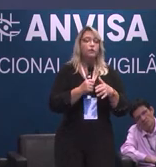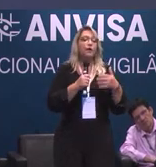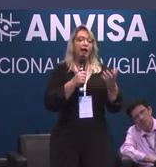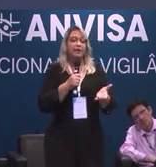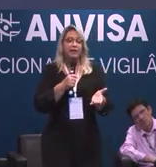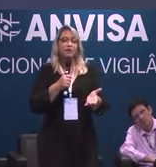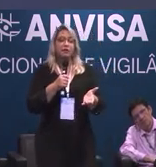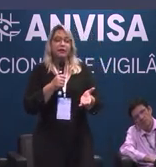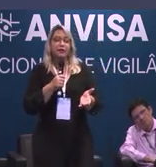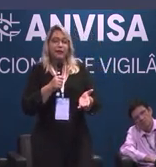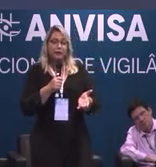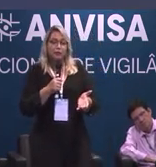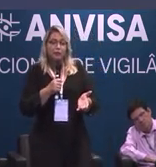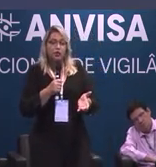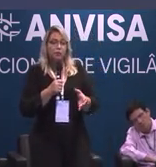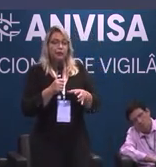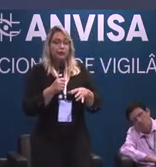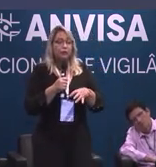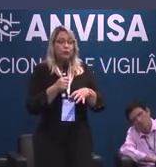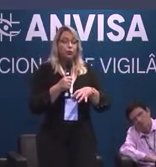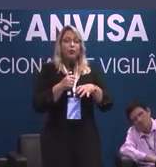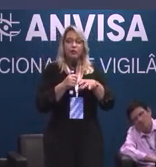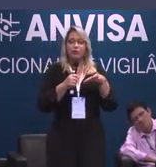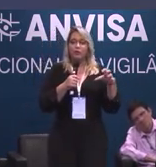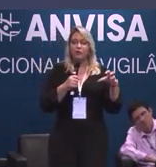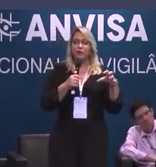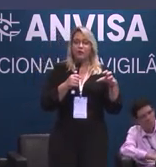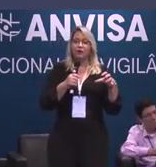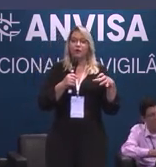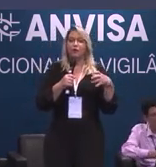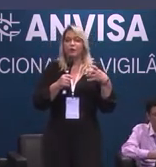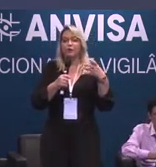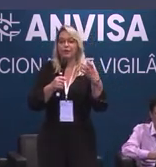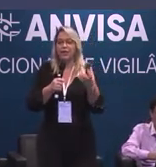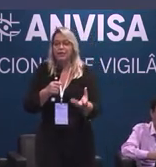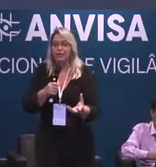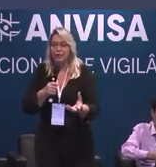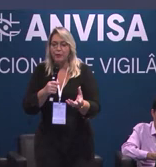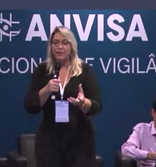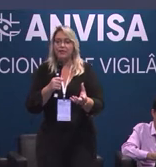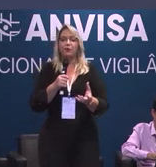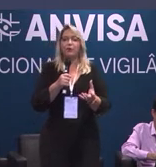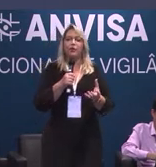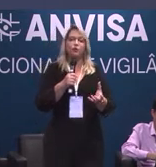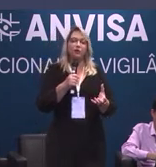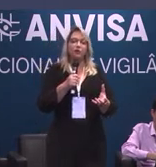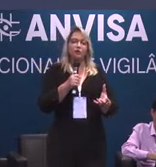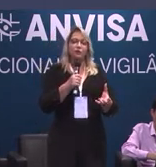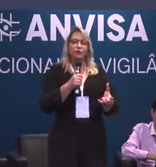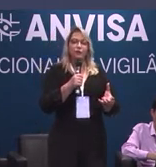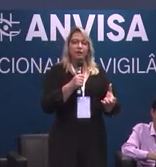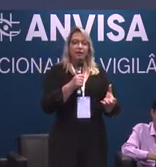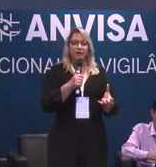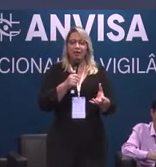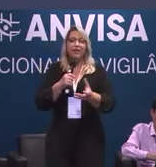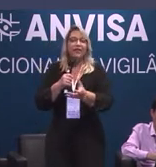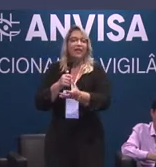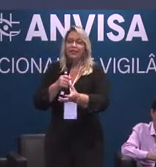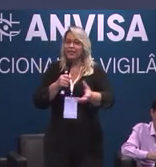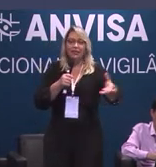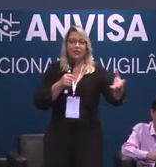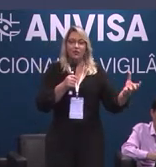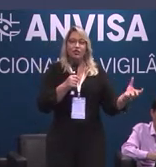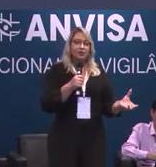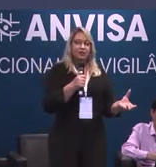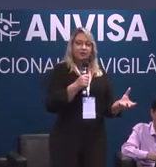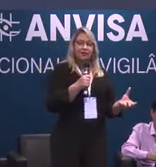a direcionalidade do investimento. Então, tudo isso, quando vocês apresentaram a minuta de vocês, nada disso a